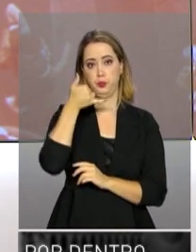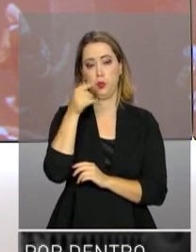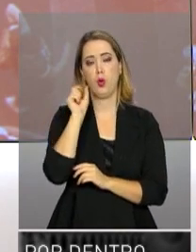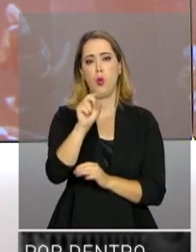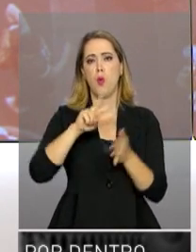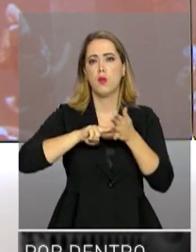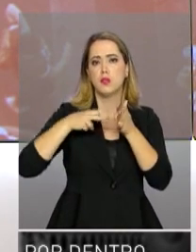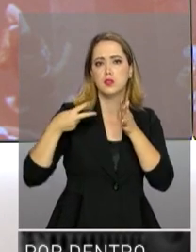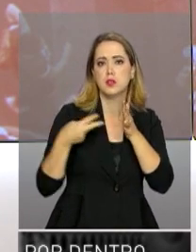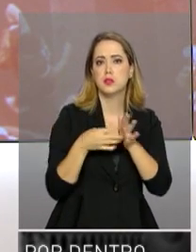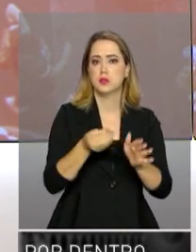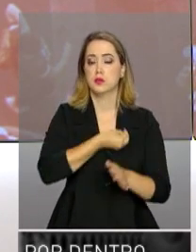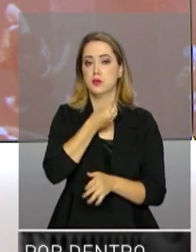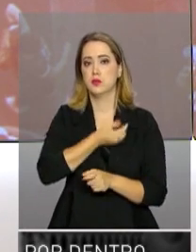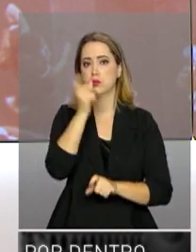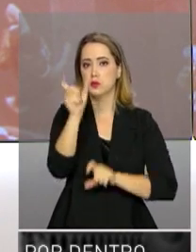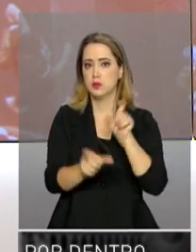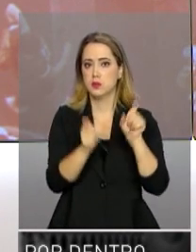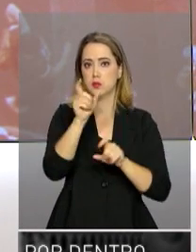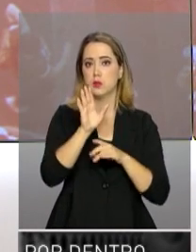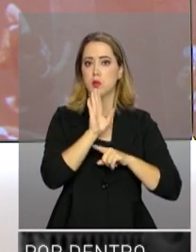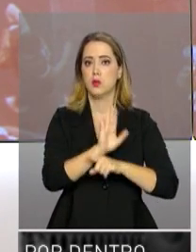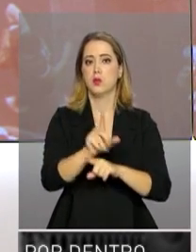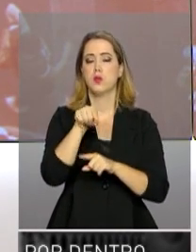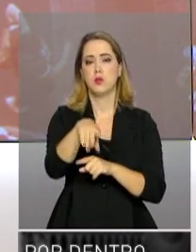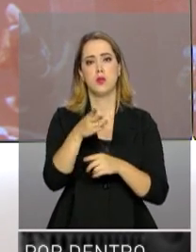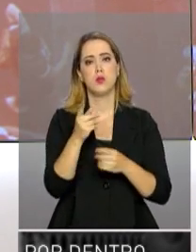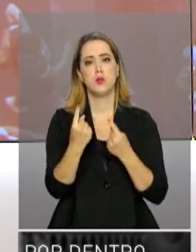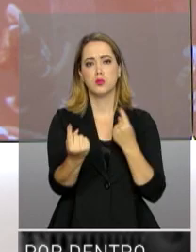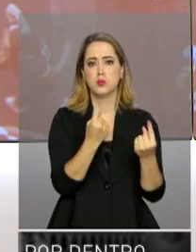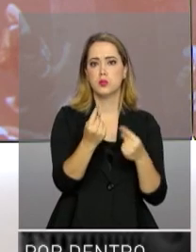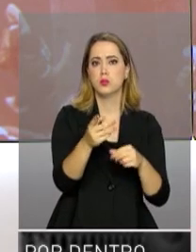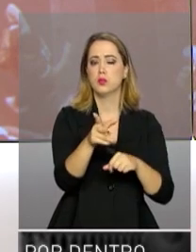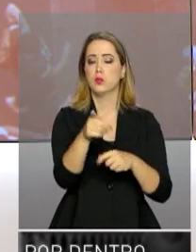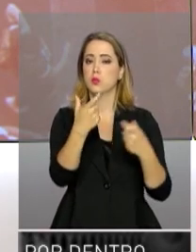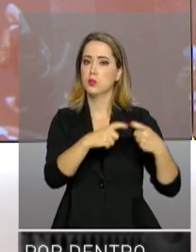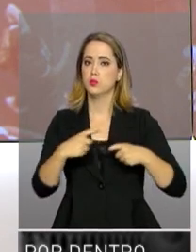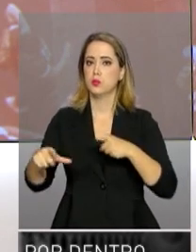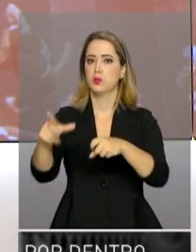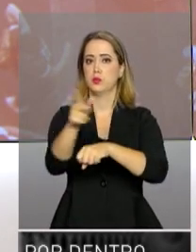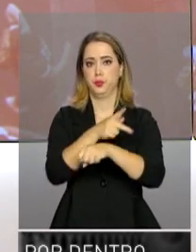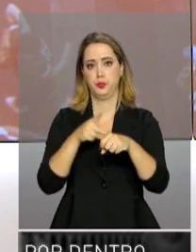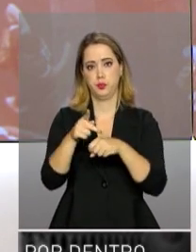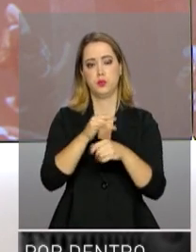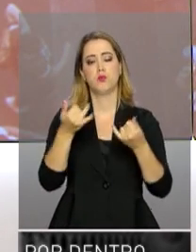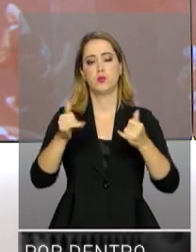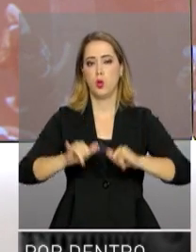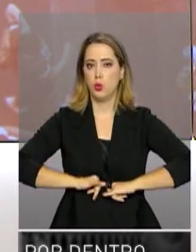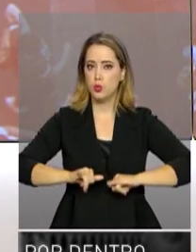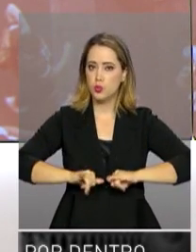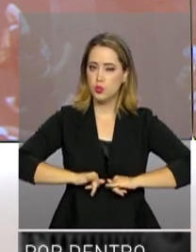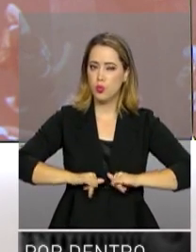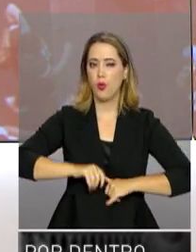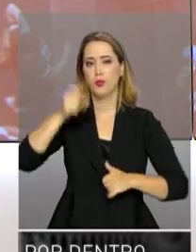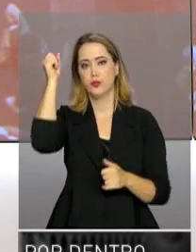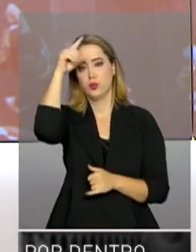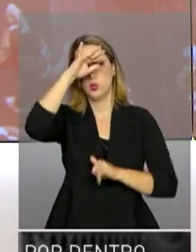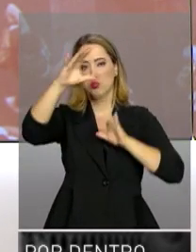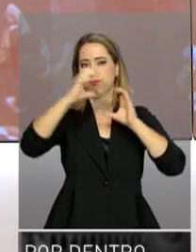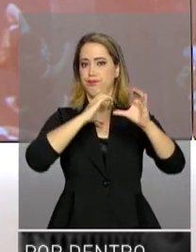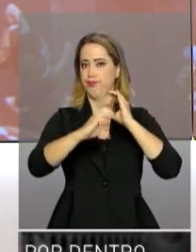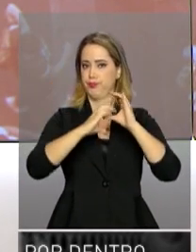ela representa na vida das pessoas e o apoio que oferece para algumas regiões do país que sofrem com dificuldades